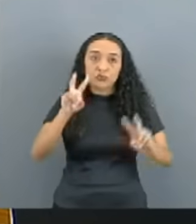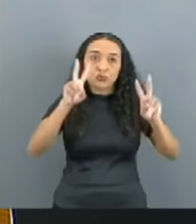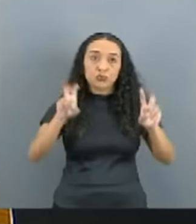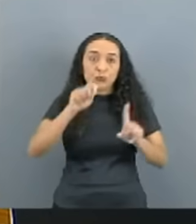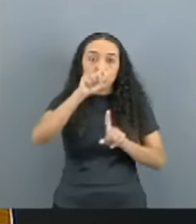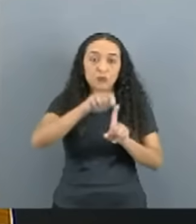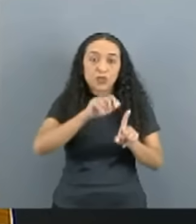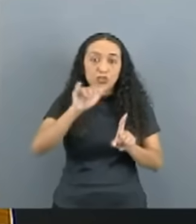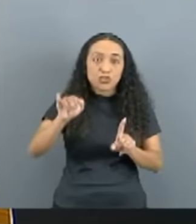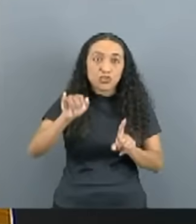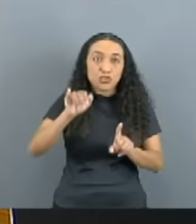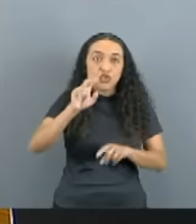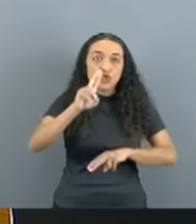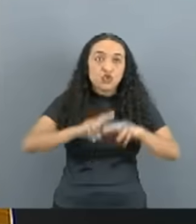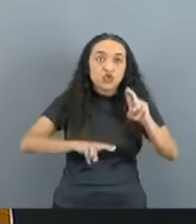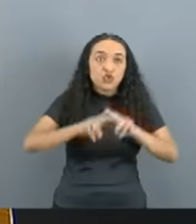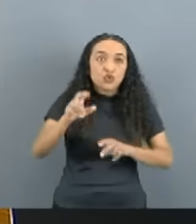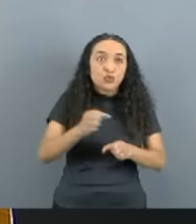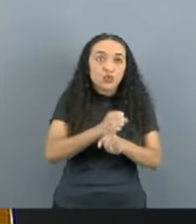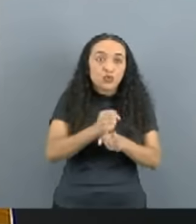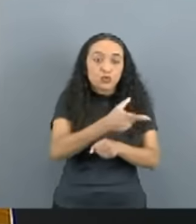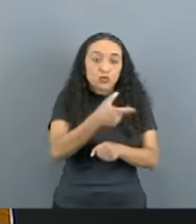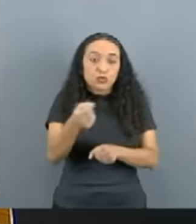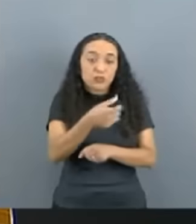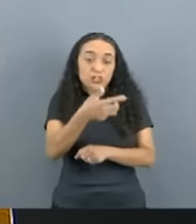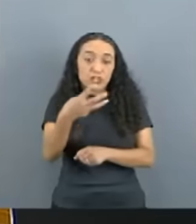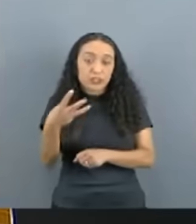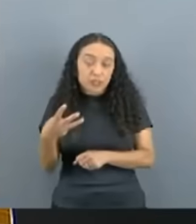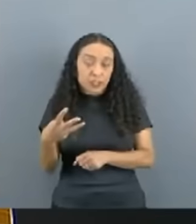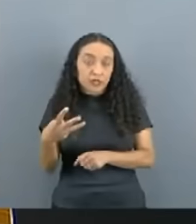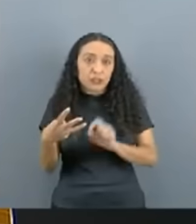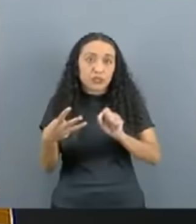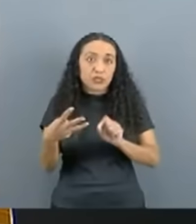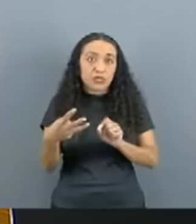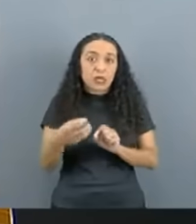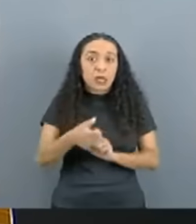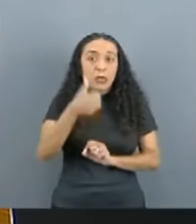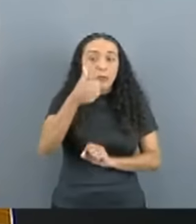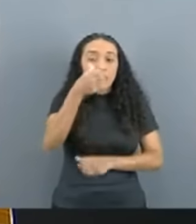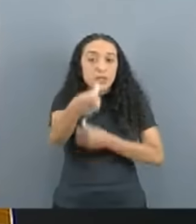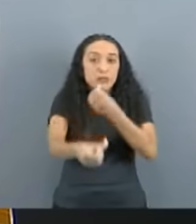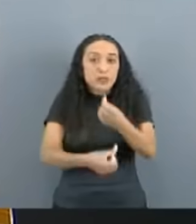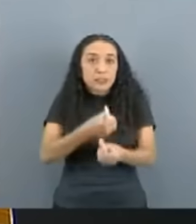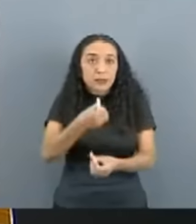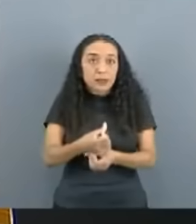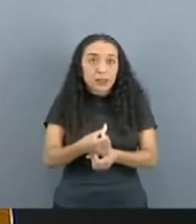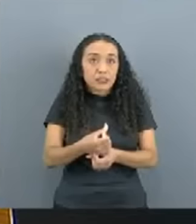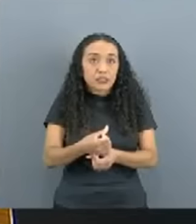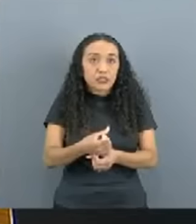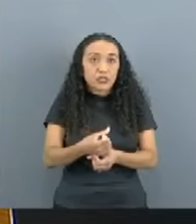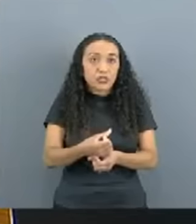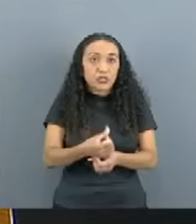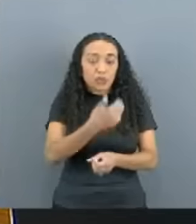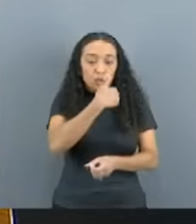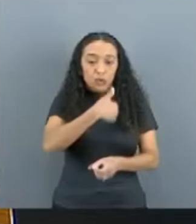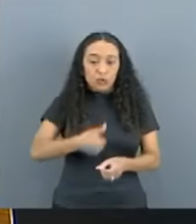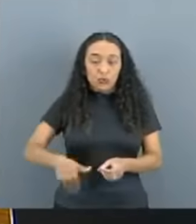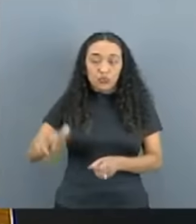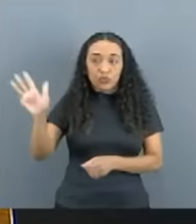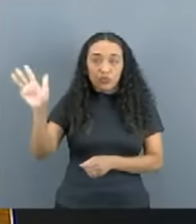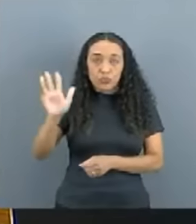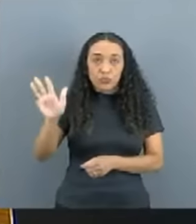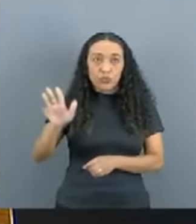de 2023, ou seja, no primeiro semestre do governo Lula, quando